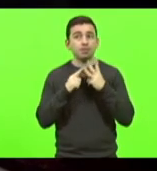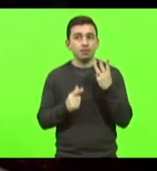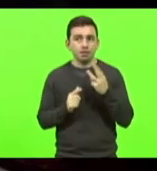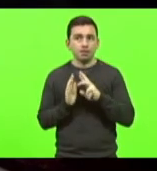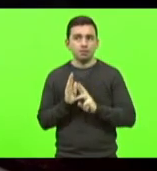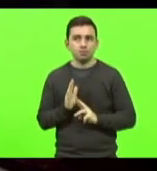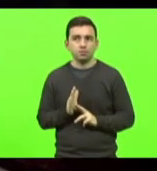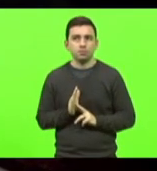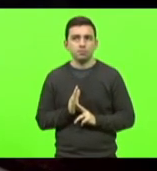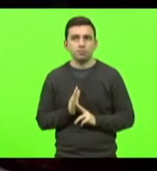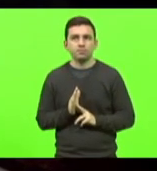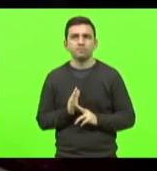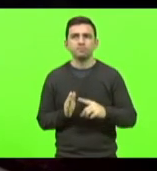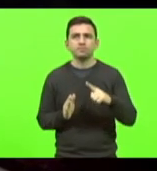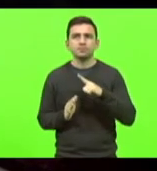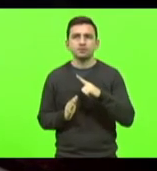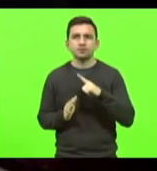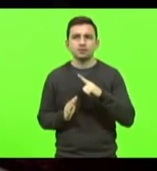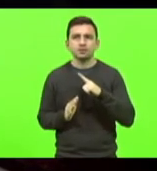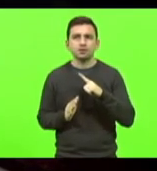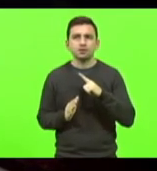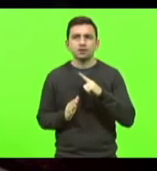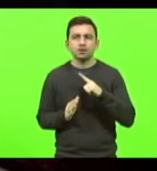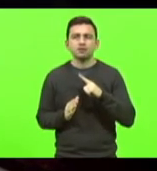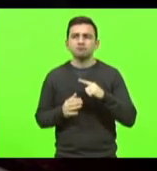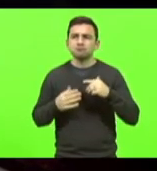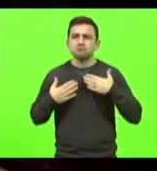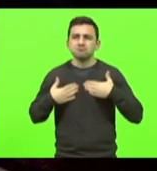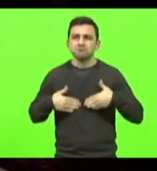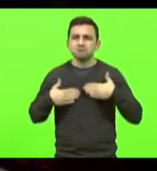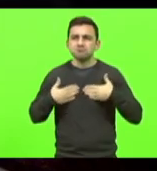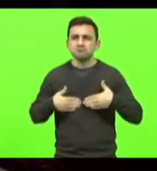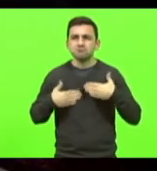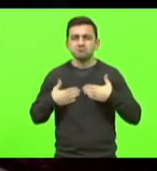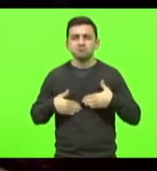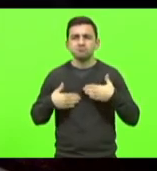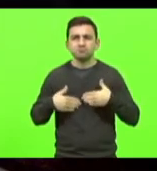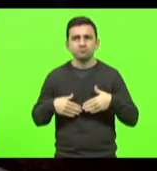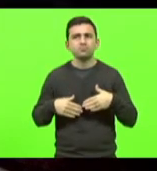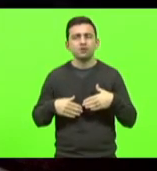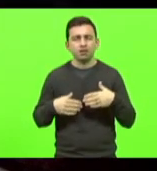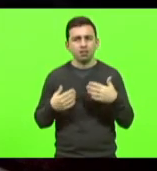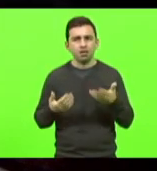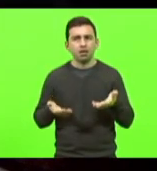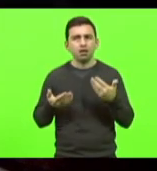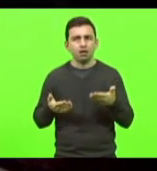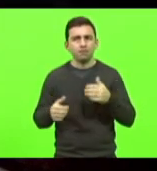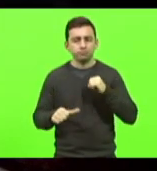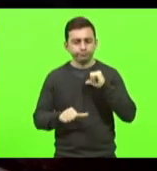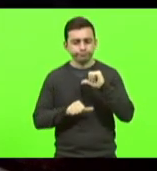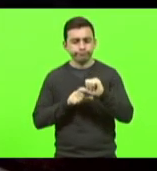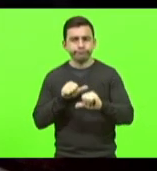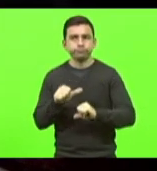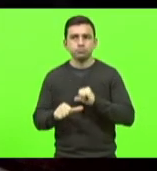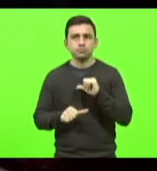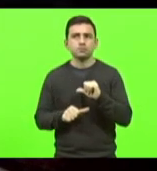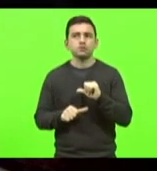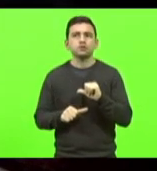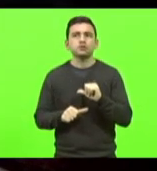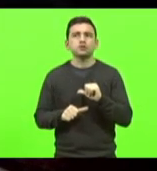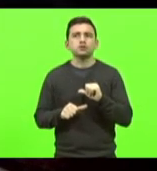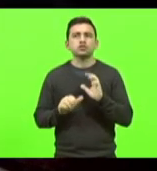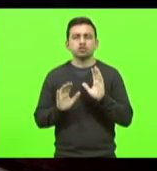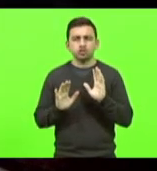já ouvi uma suavização nessa questão da transição de maneira bastante